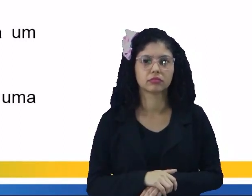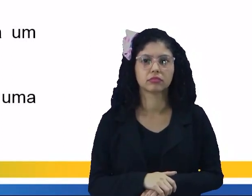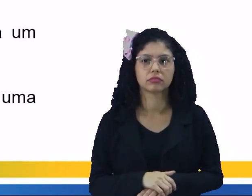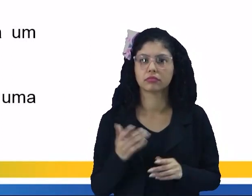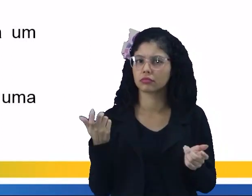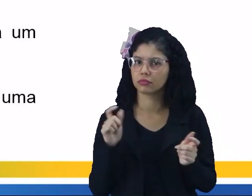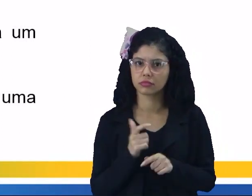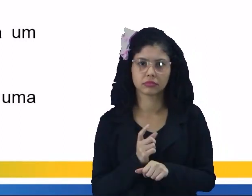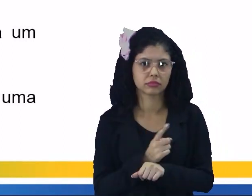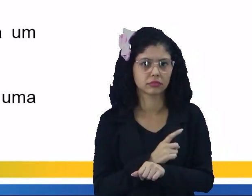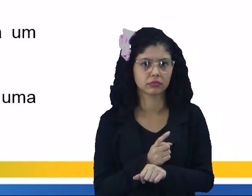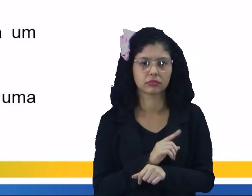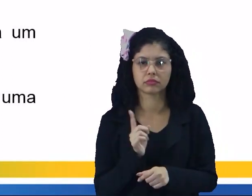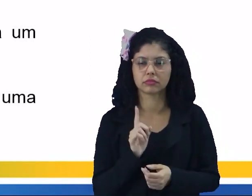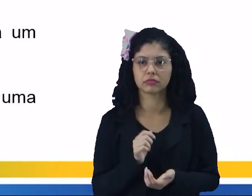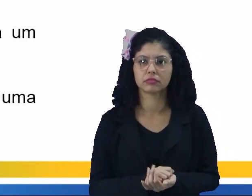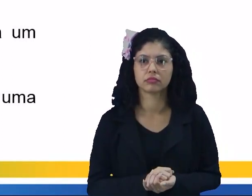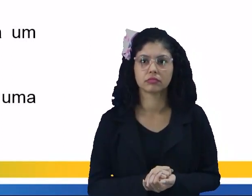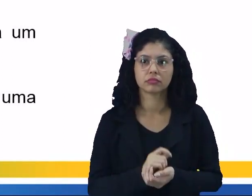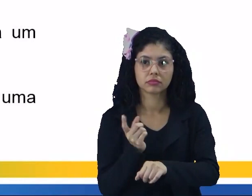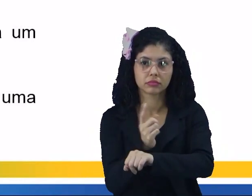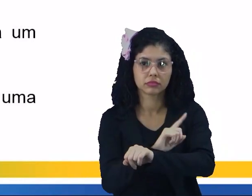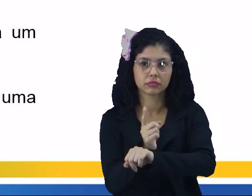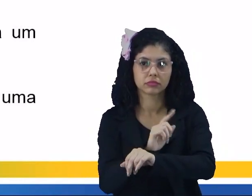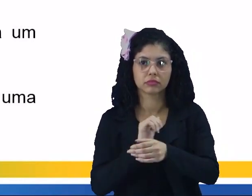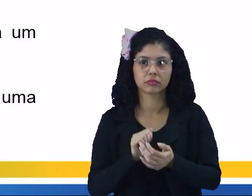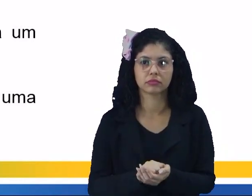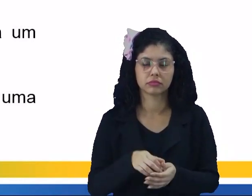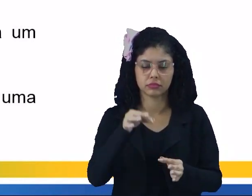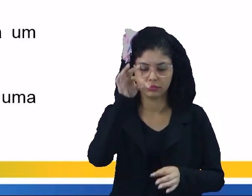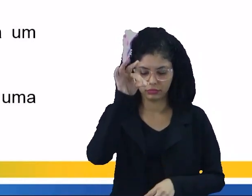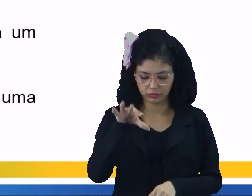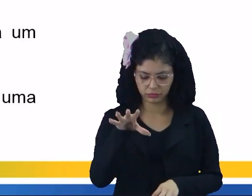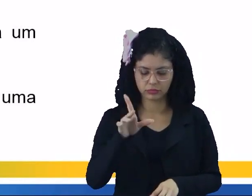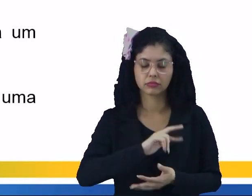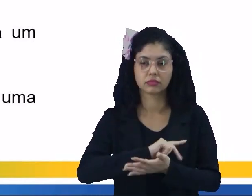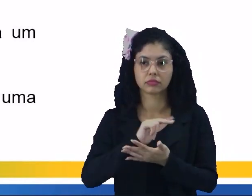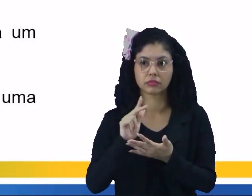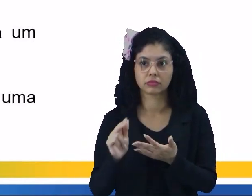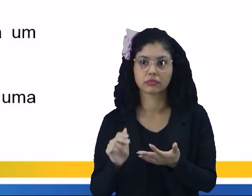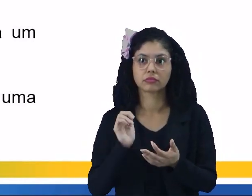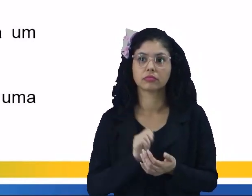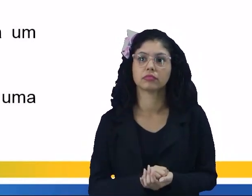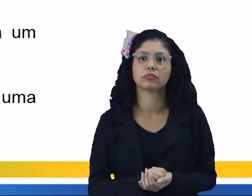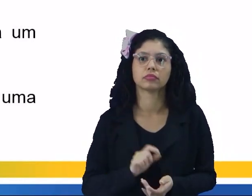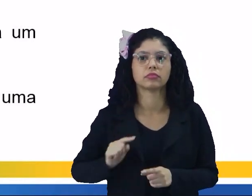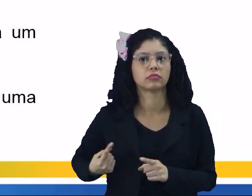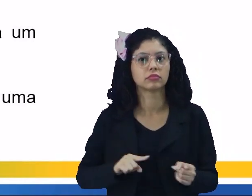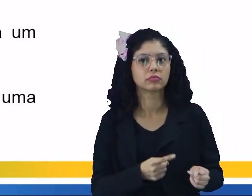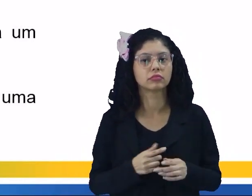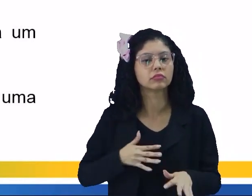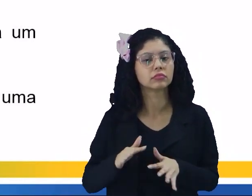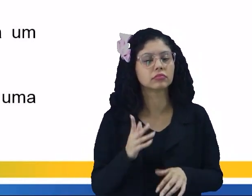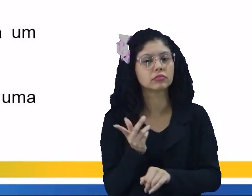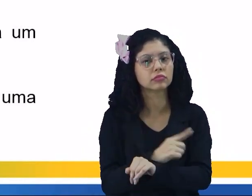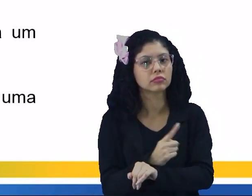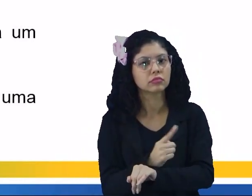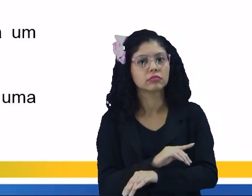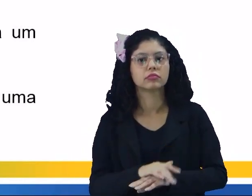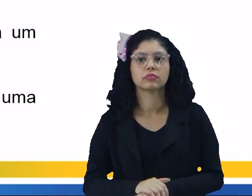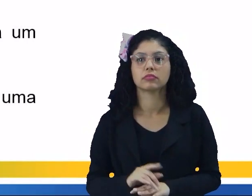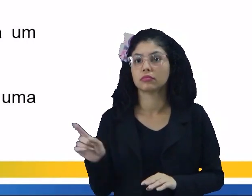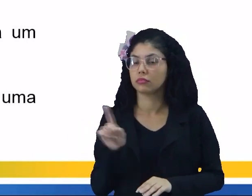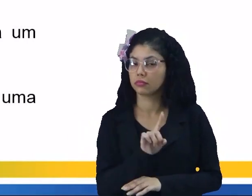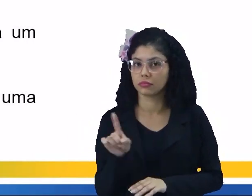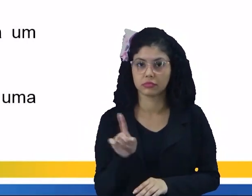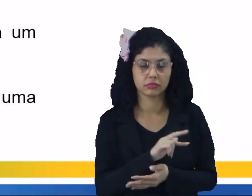aí não vai diminuir. C. Aceleração de queda da régua vai variar, o que provoca um movimento acelerado.